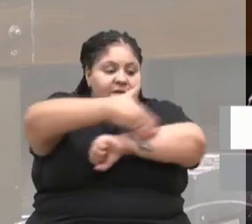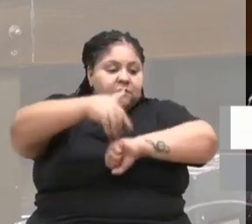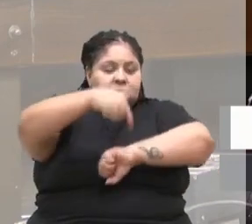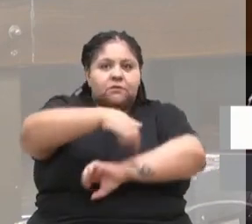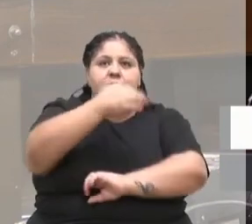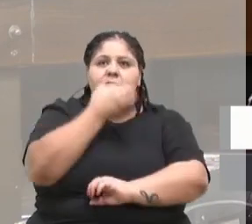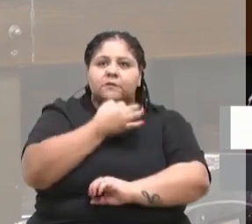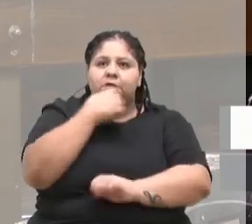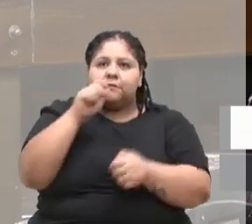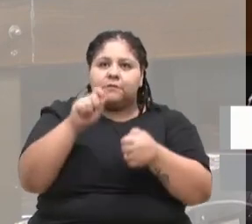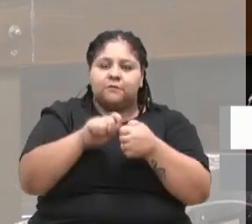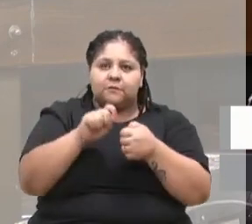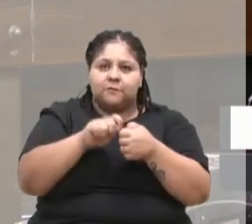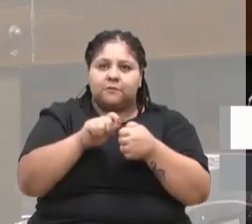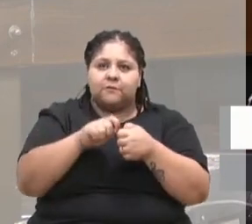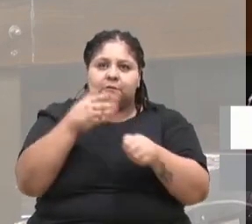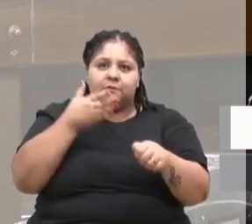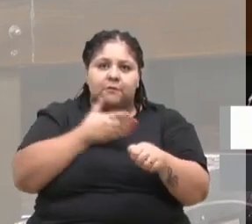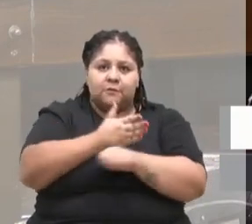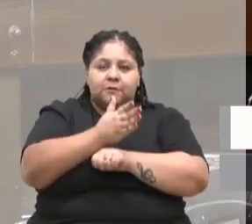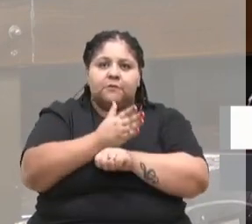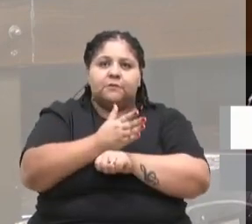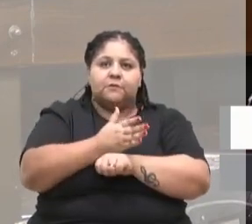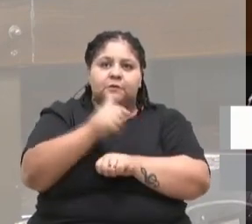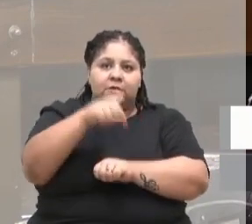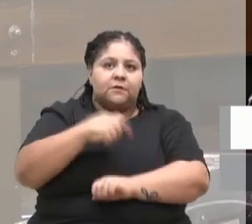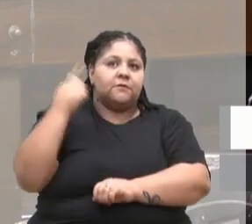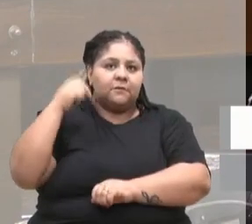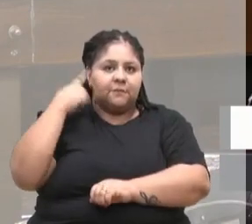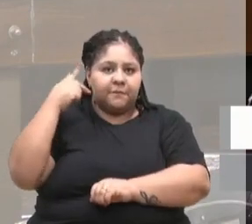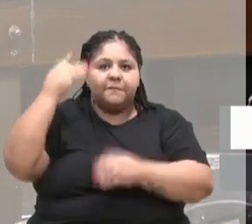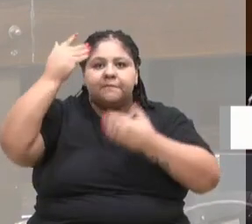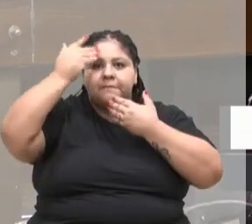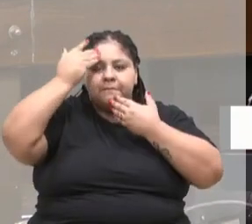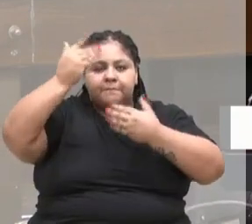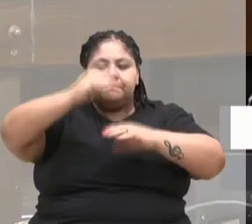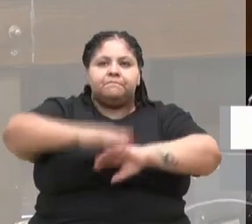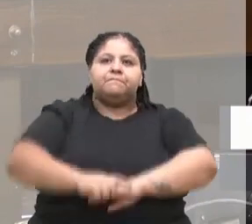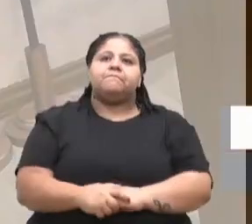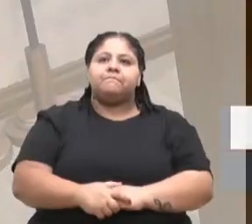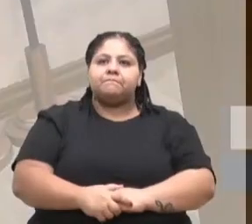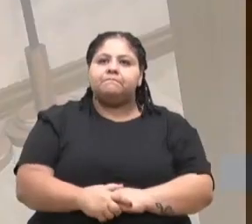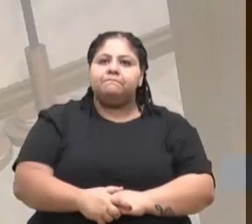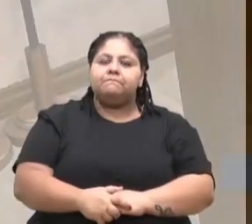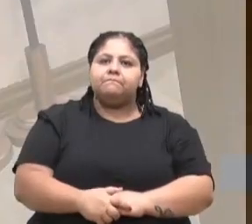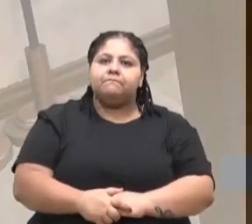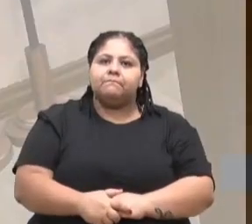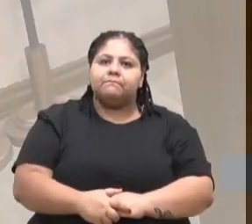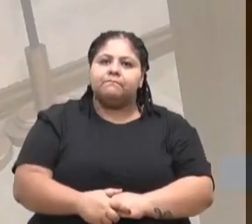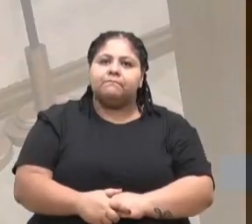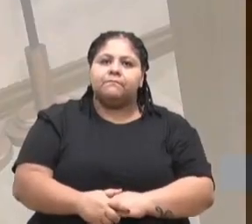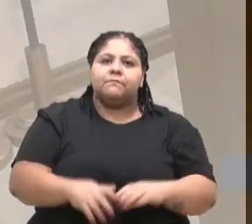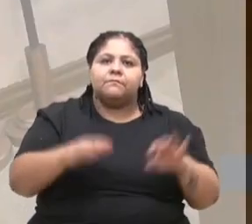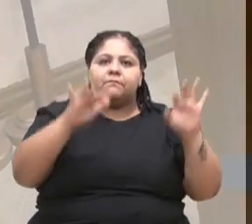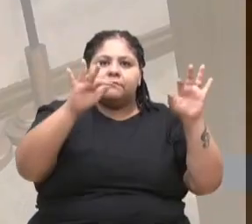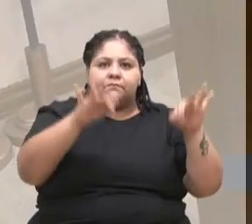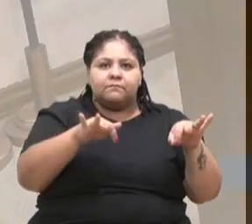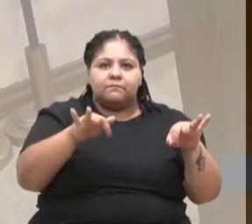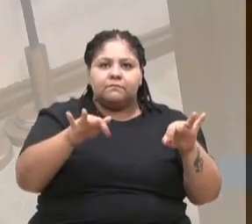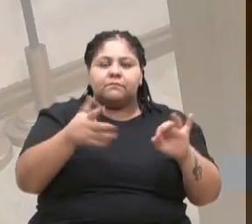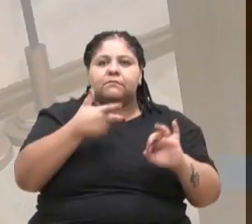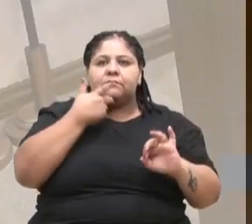também faço parte de Caxias do Sul, todos nós vereador. Obrigado, vereador Obrigado, Camilo. colega Xuxa. Para finalizar, eu trago